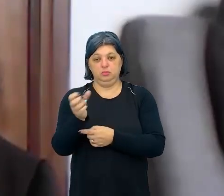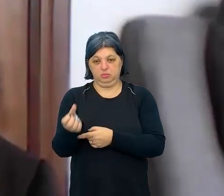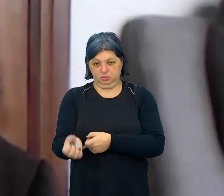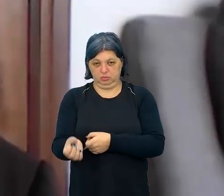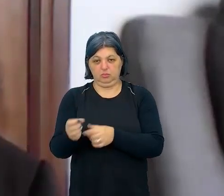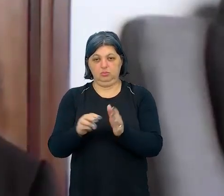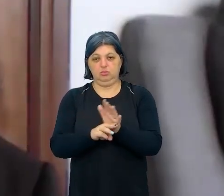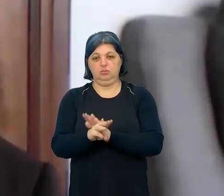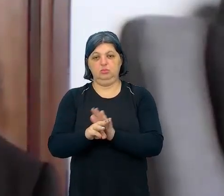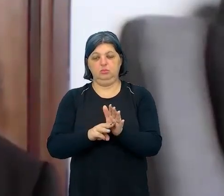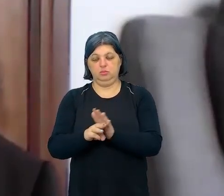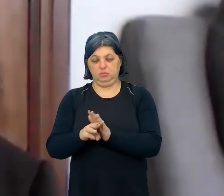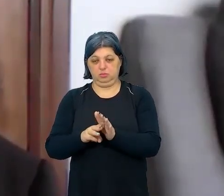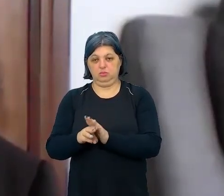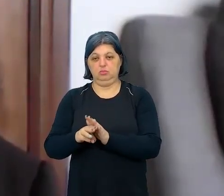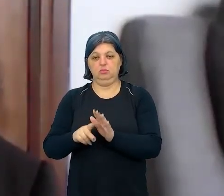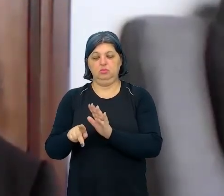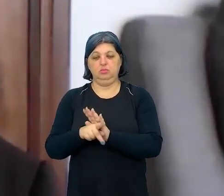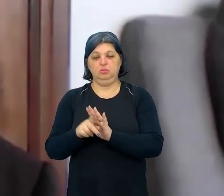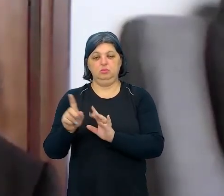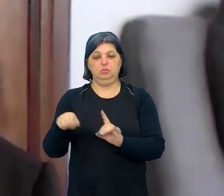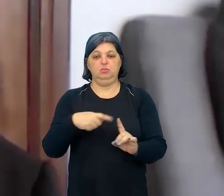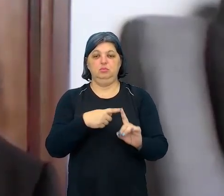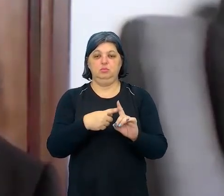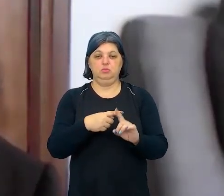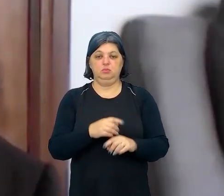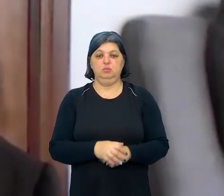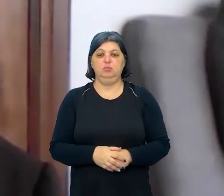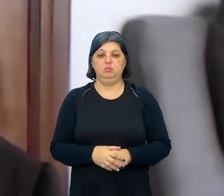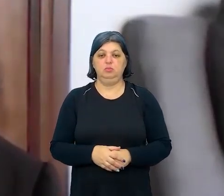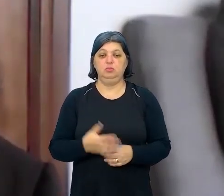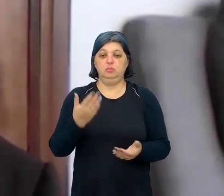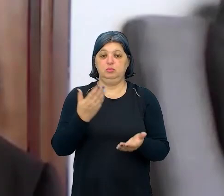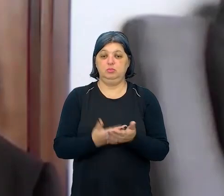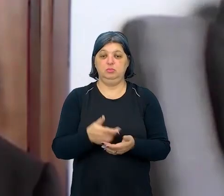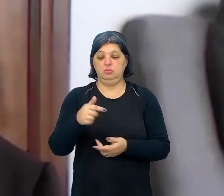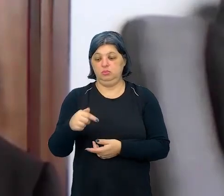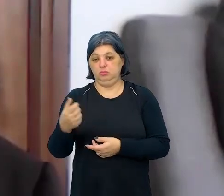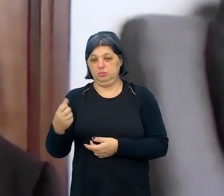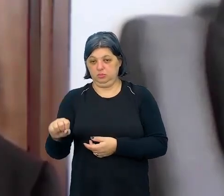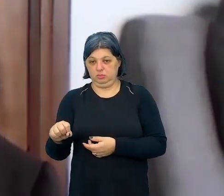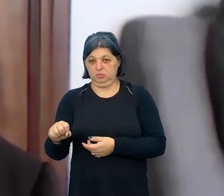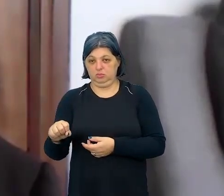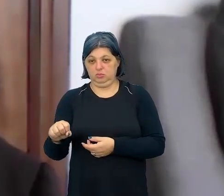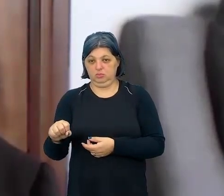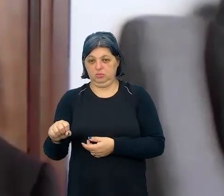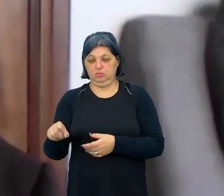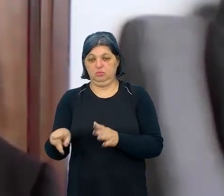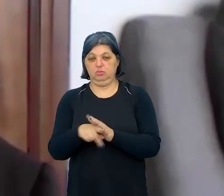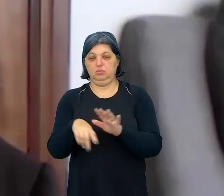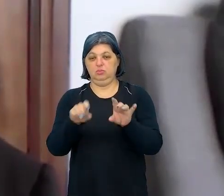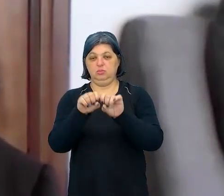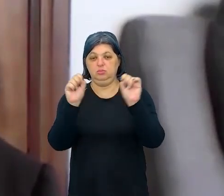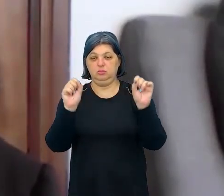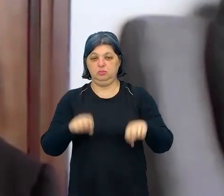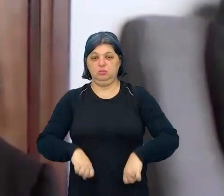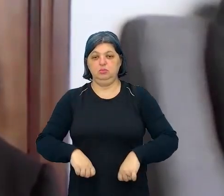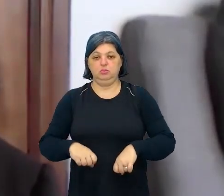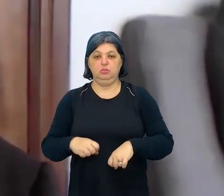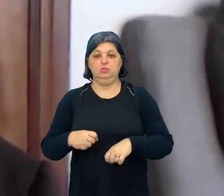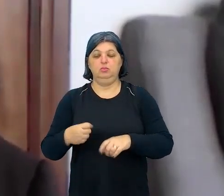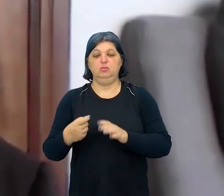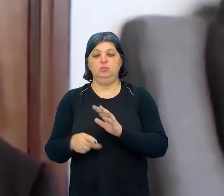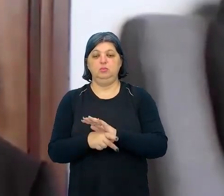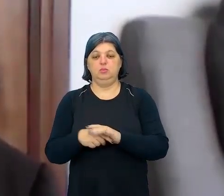método da adição. E depois na aula 7 e 8 ele trabalha com sistemas de equação e